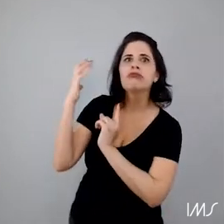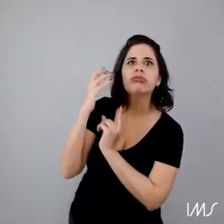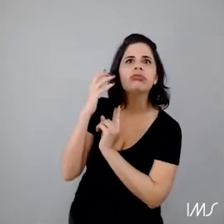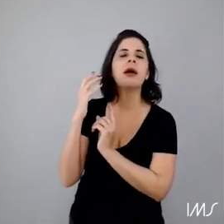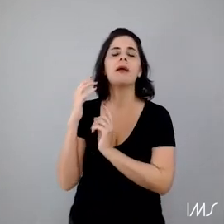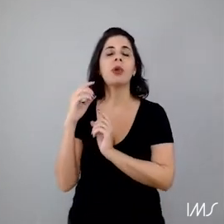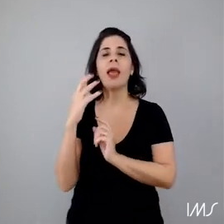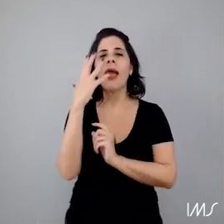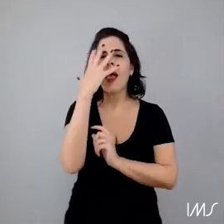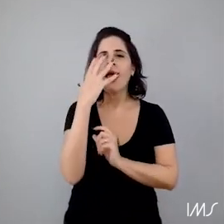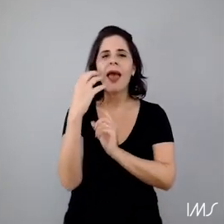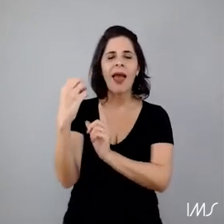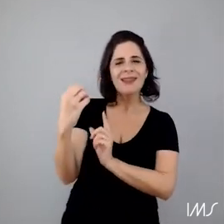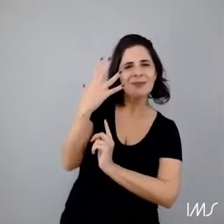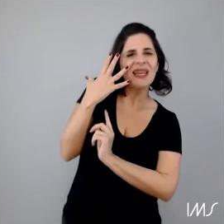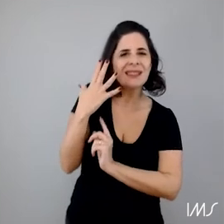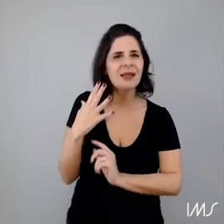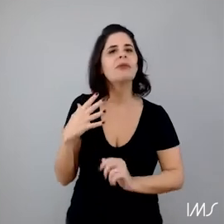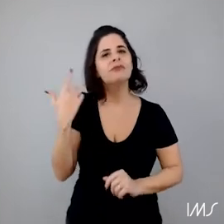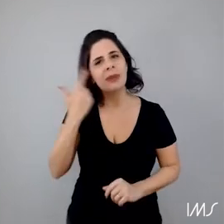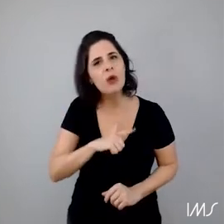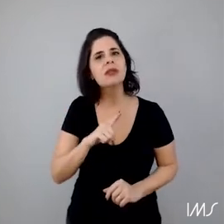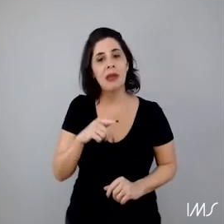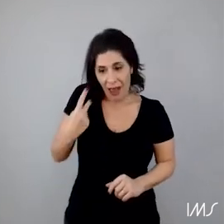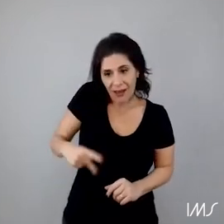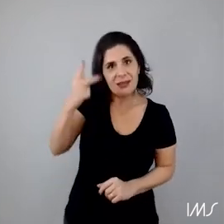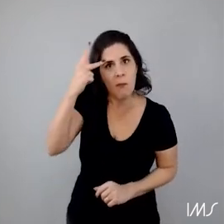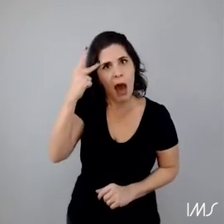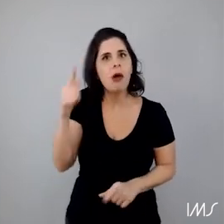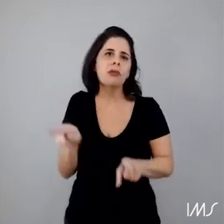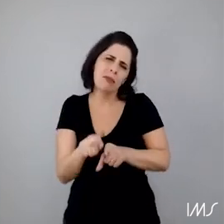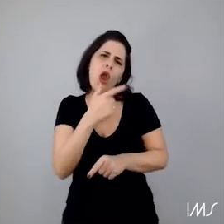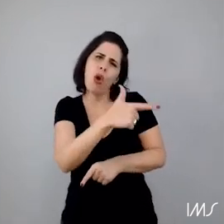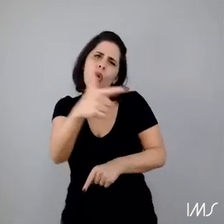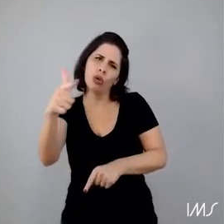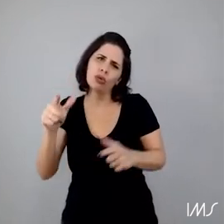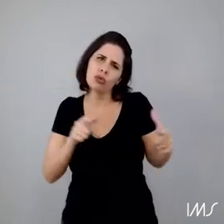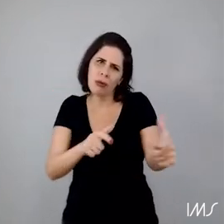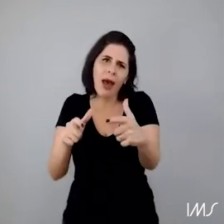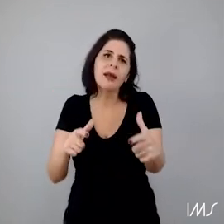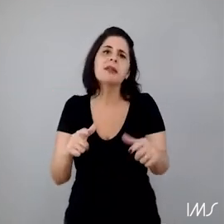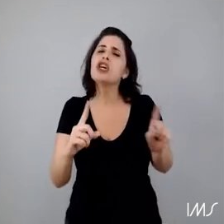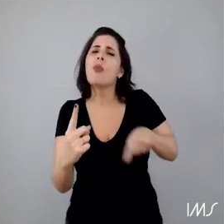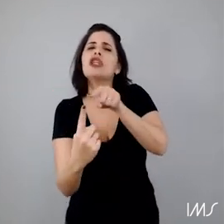lhe parece ser o legado desse movimento continental da década de 70 e 80 para o campo atual da